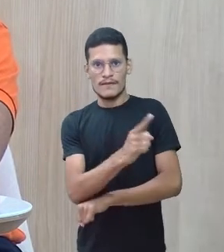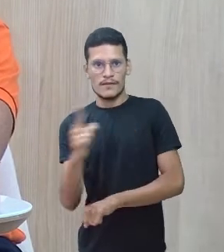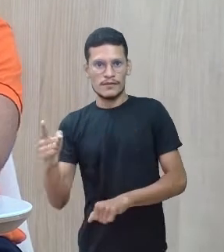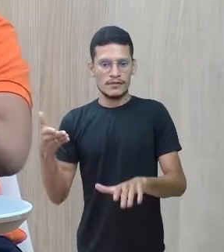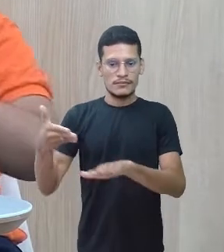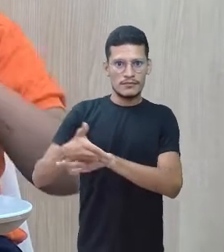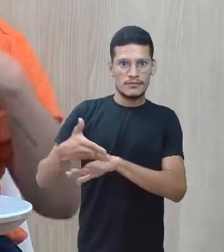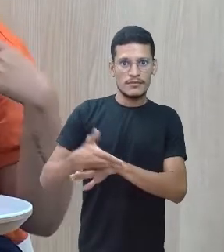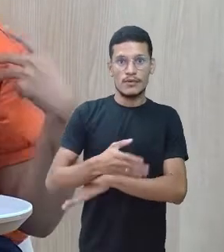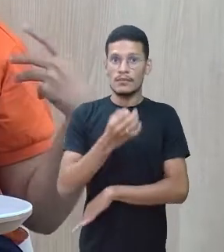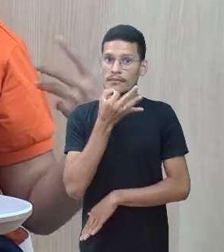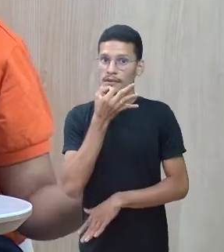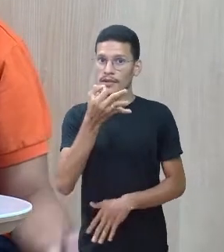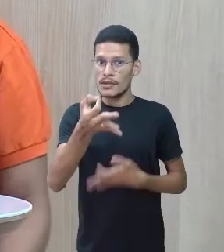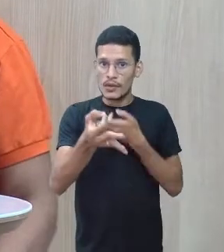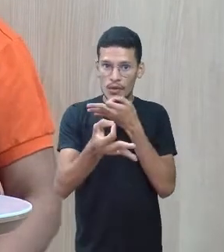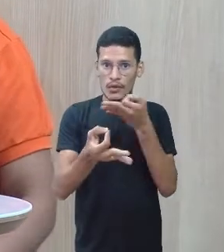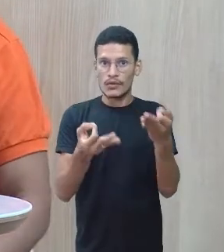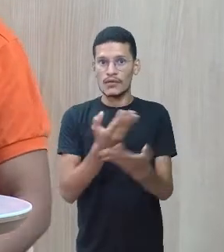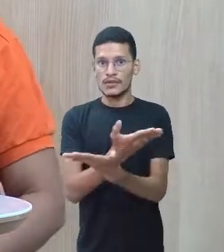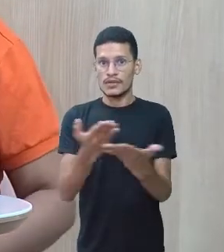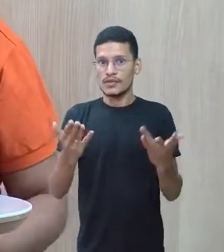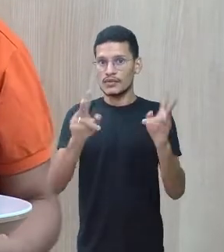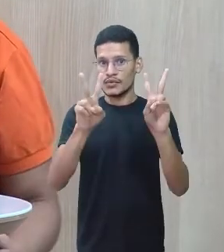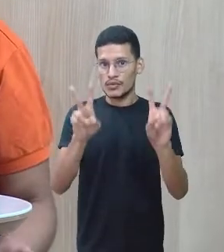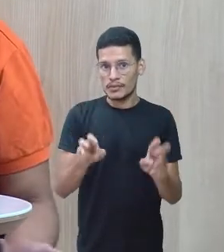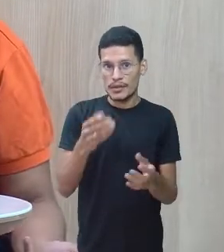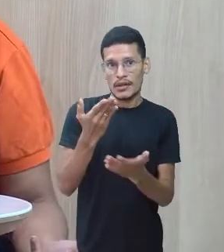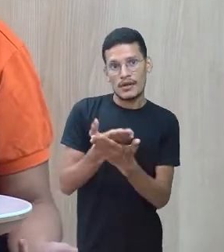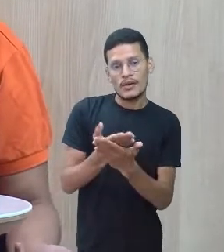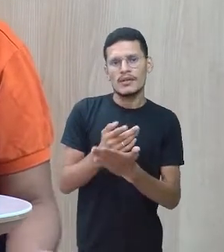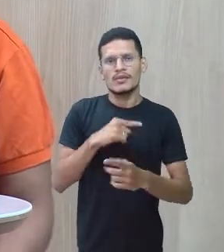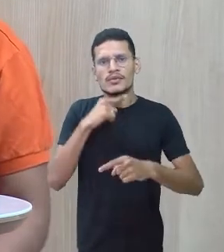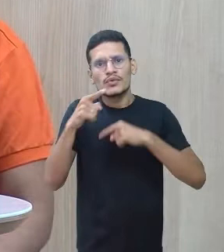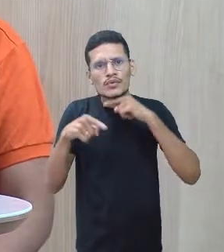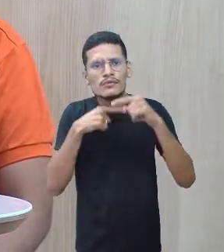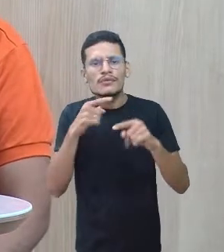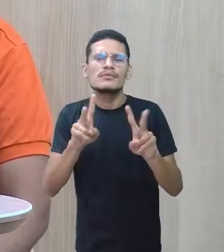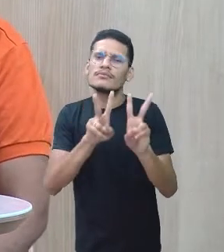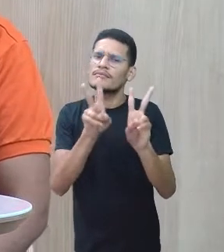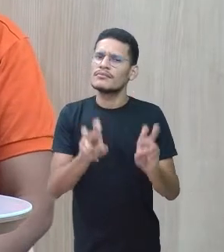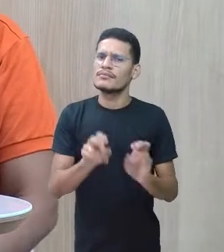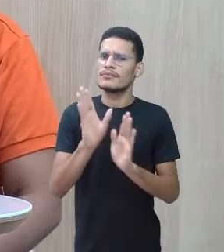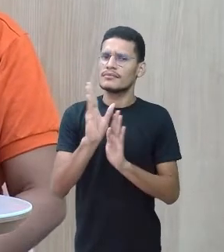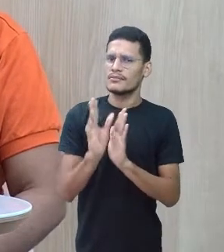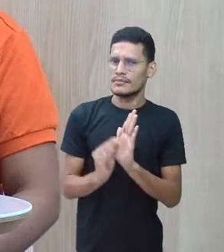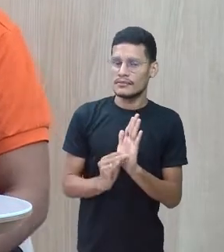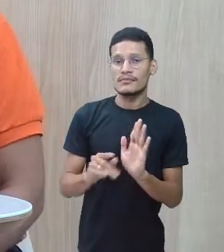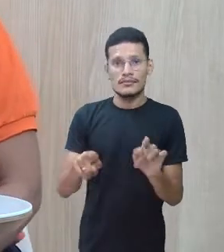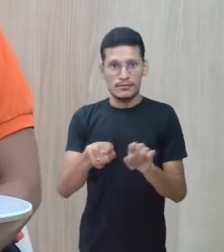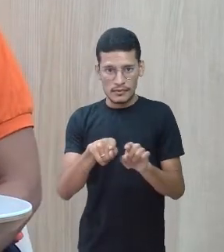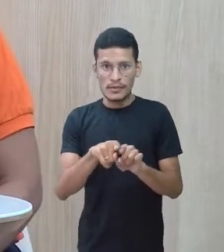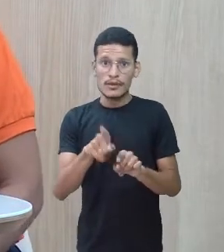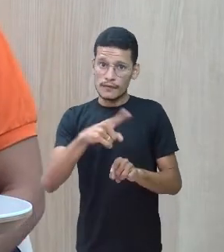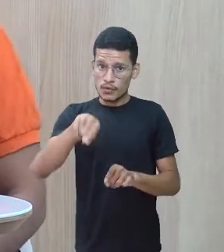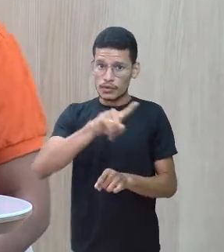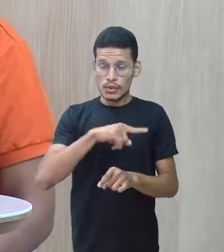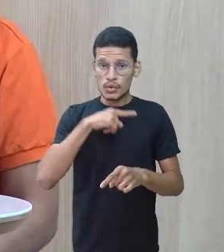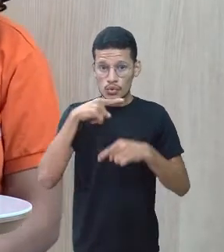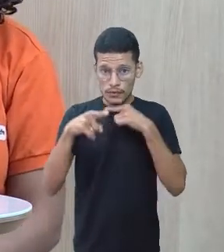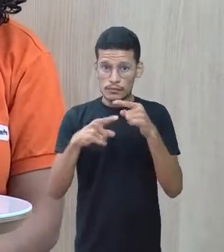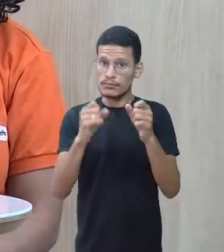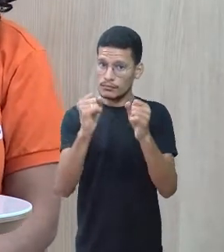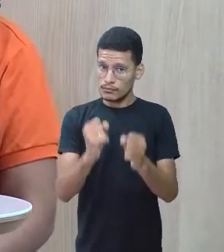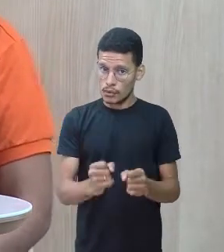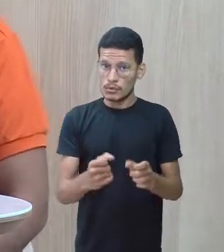Estou esperando a opinião de vocês sobre a aula, as dúvidas que vocês vão fazer sobre o conteúdo. Então, tudo que vocês tiverem para falar,